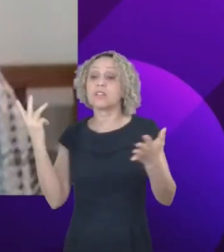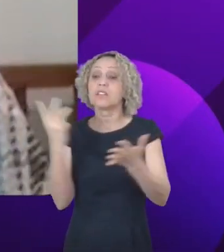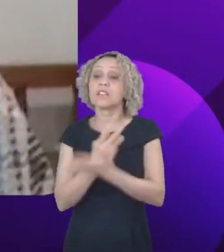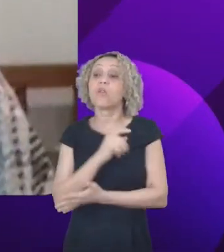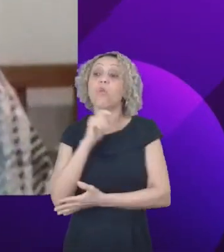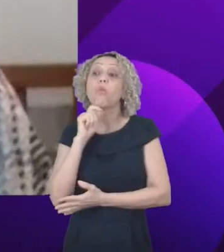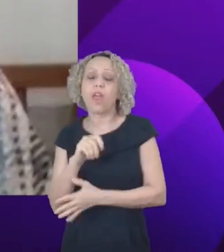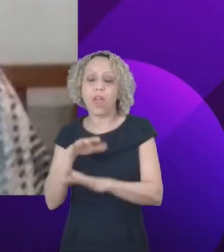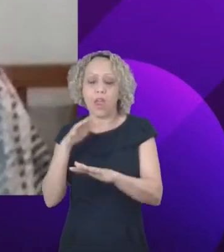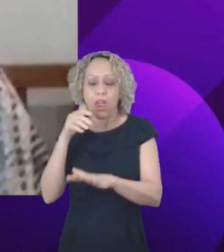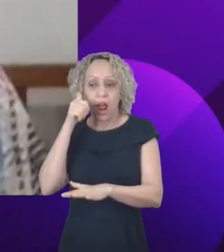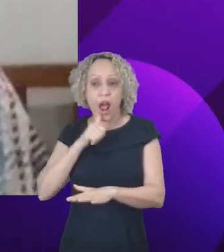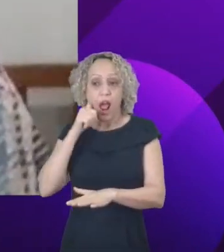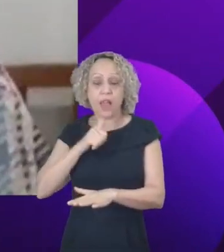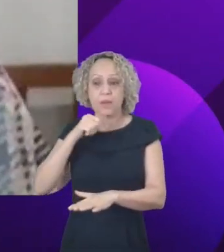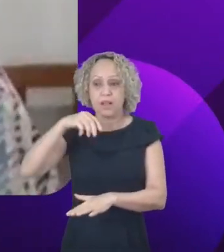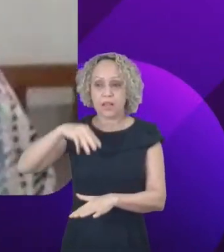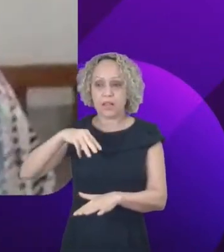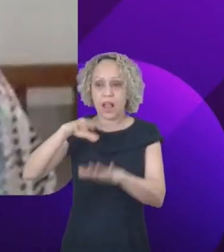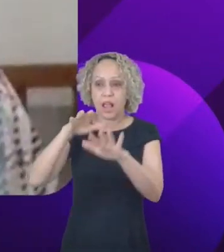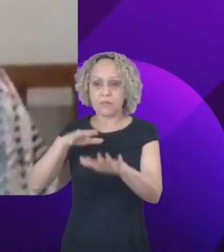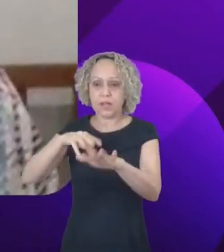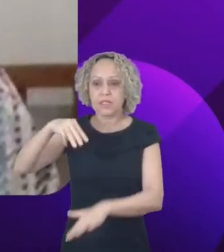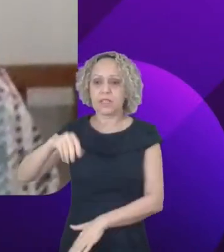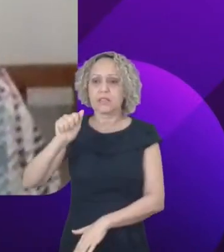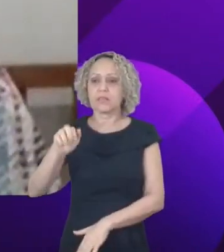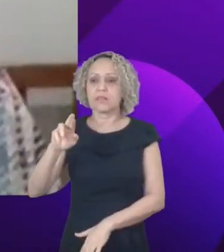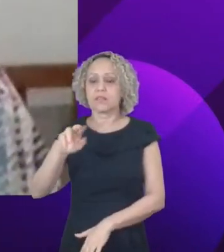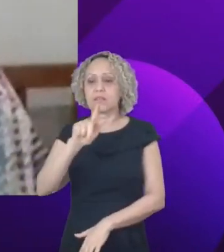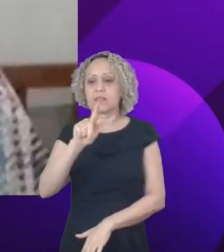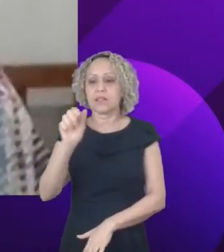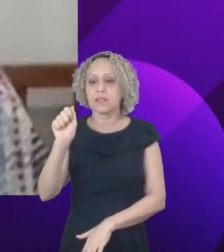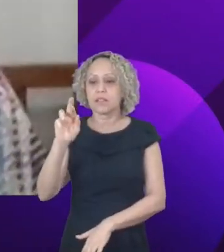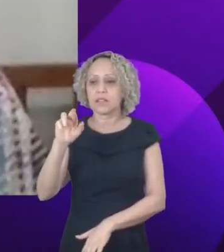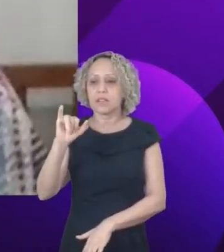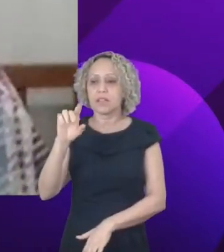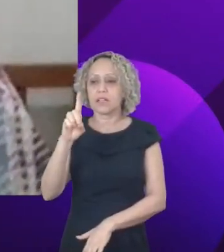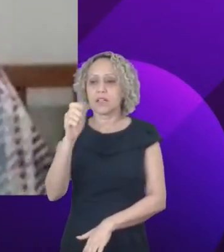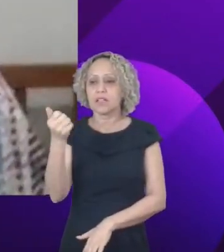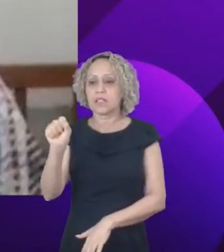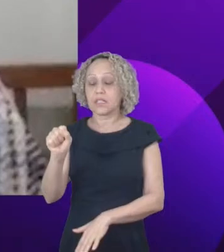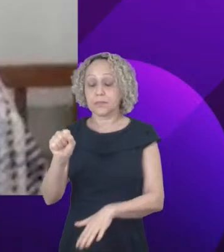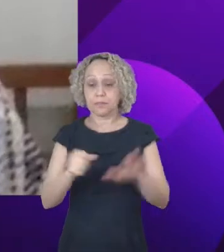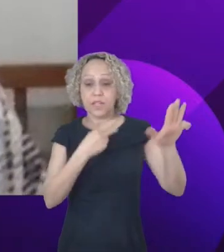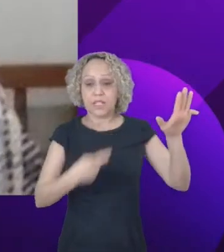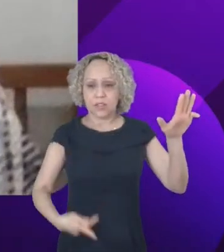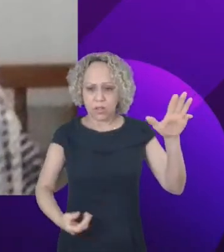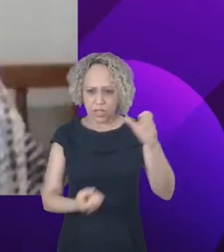presidente Lula, ele instituiu o Pacto Nacional de Prevenção aos Feminicídios, o